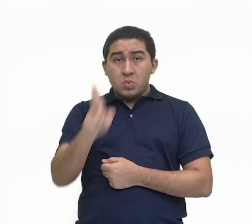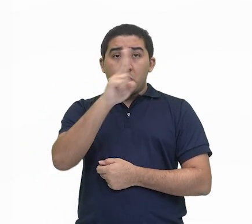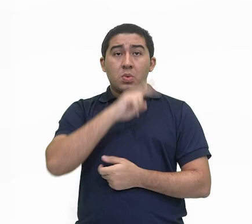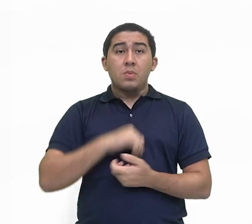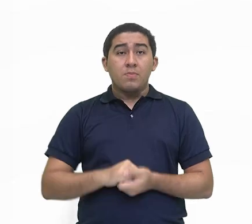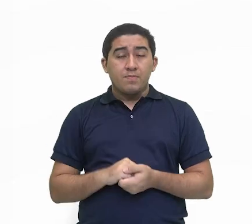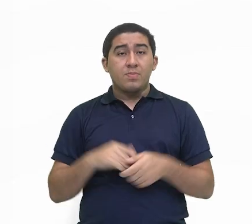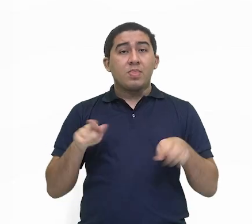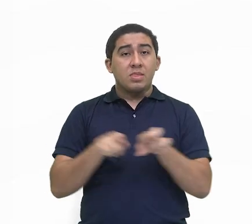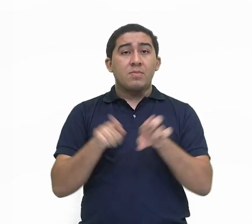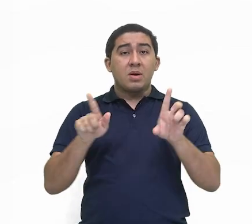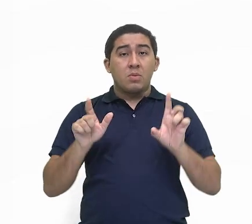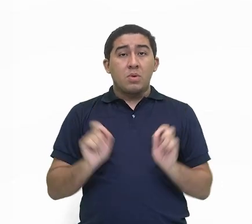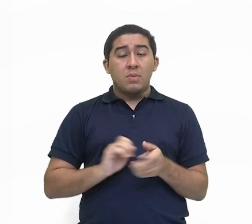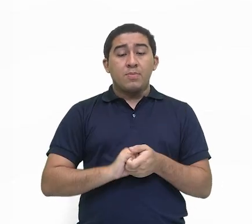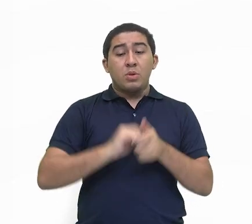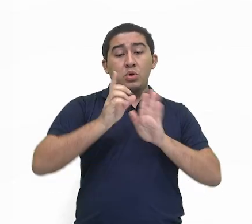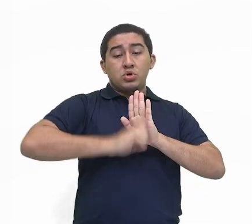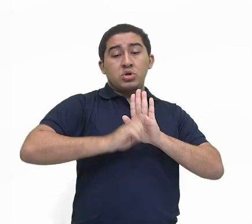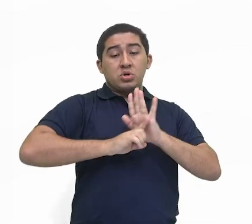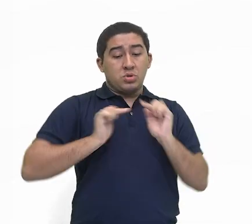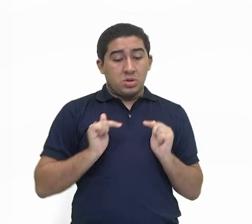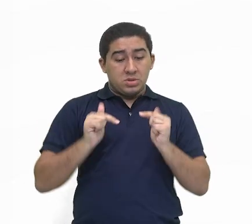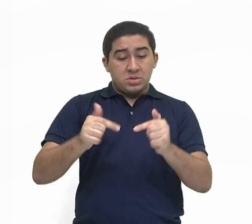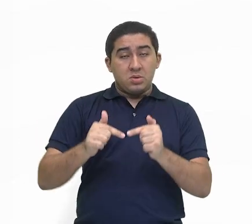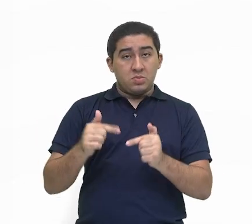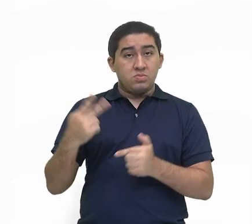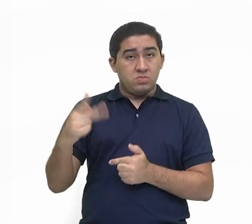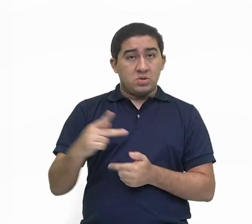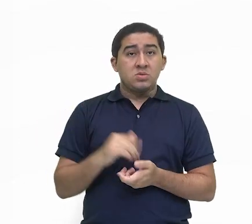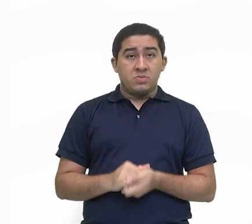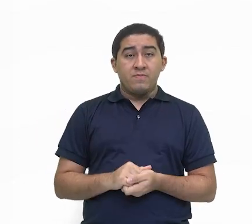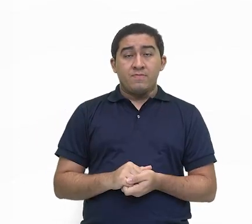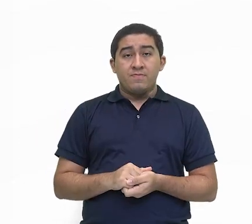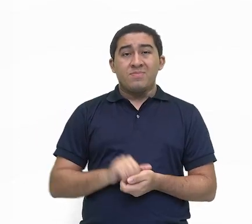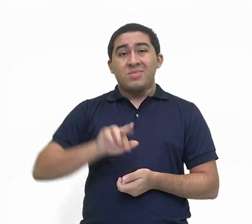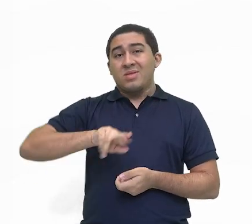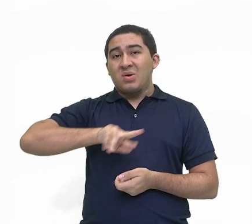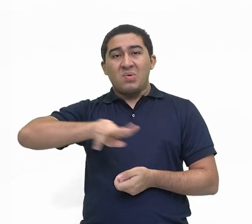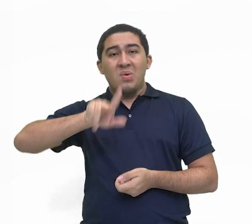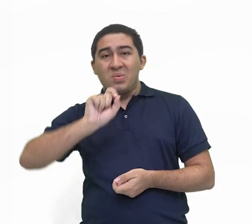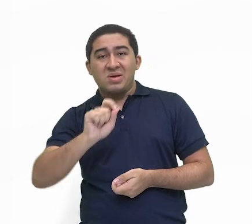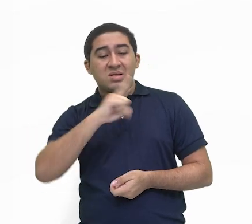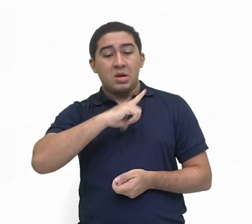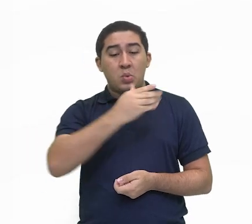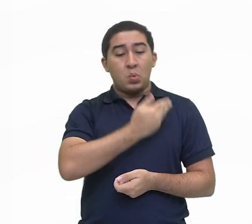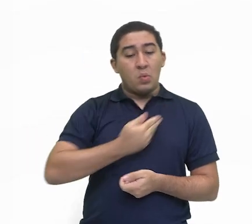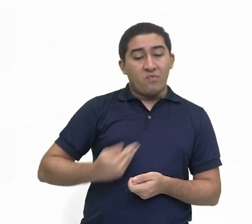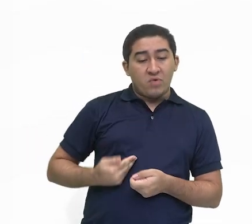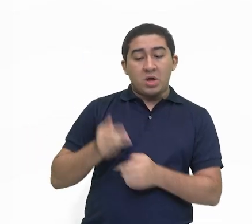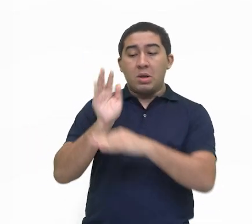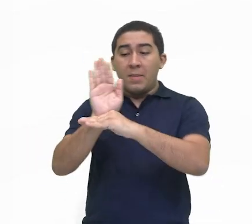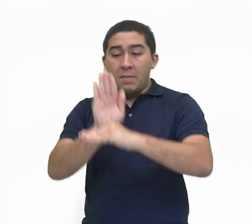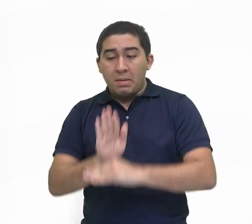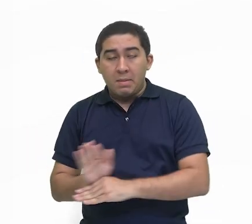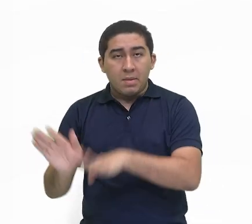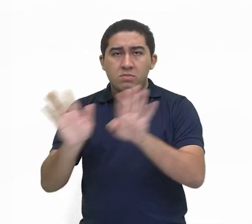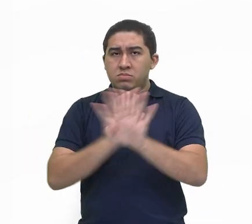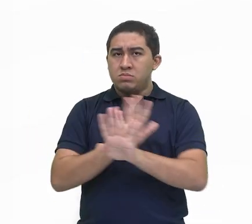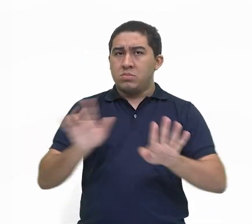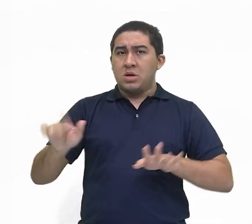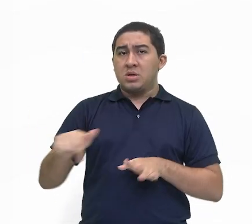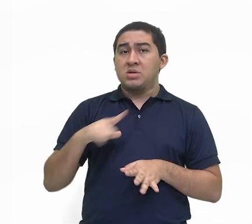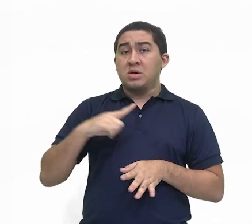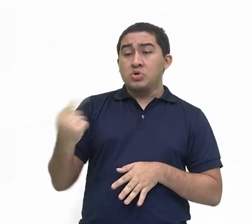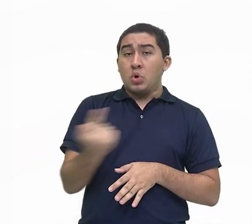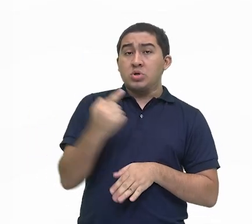que inclui o direito que a autodeterminação, não ser tutelado pelo Estado, pelo governo, mas que ele tem direito à